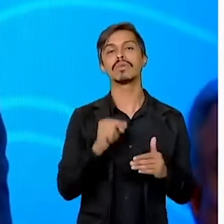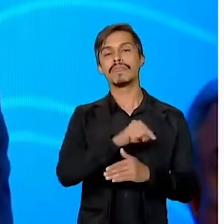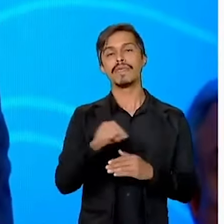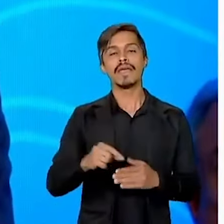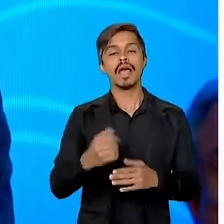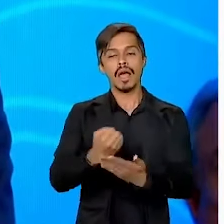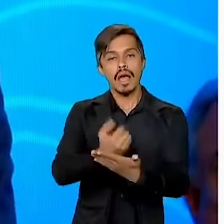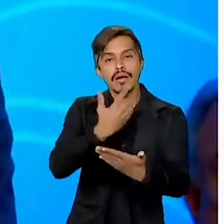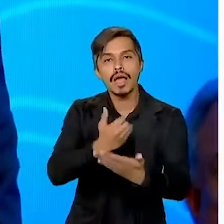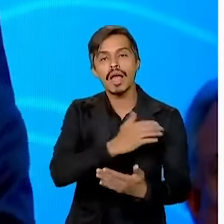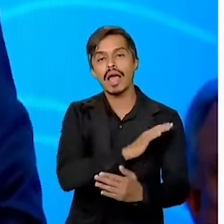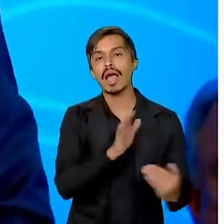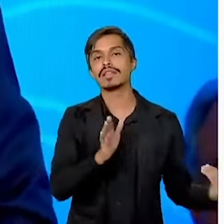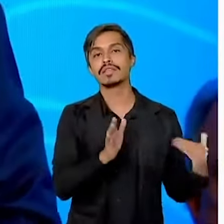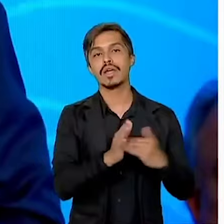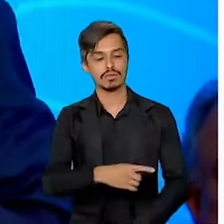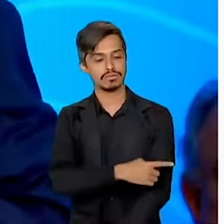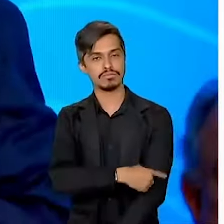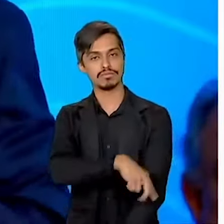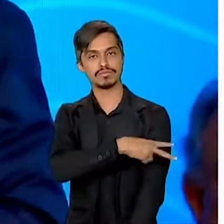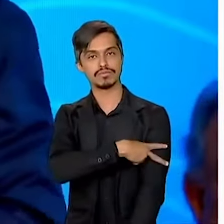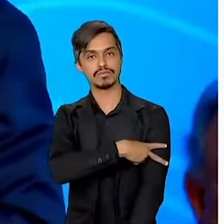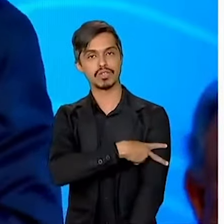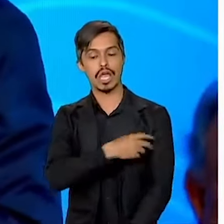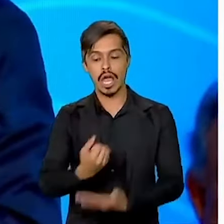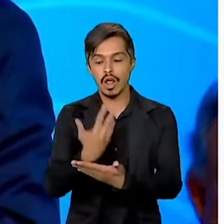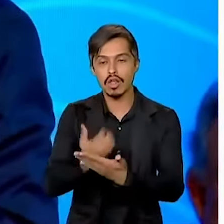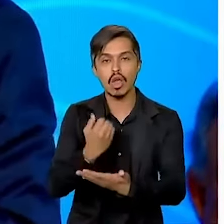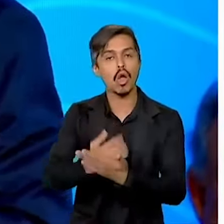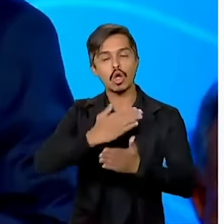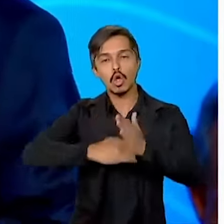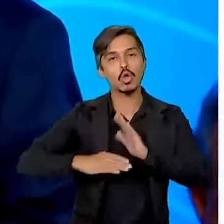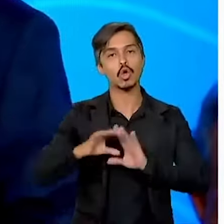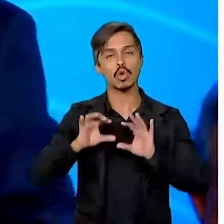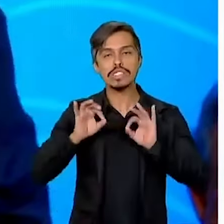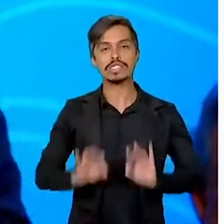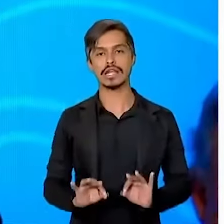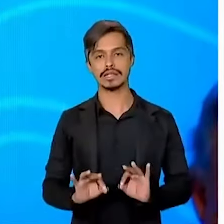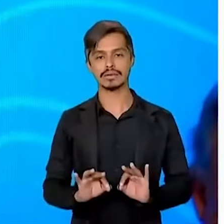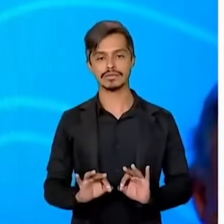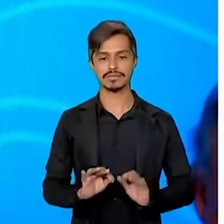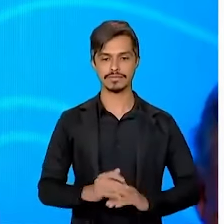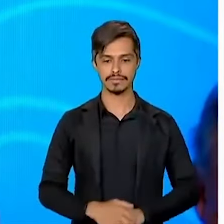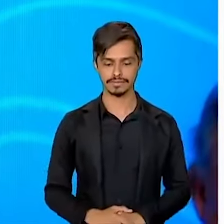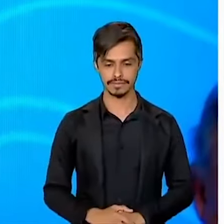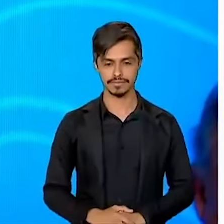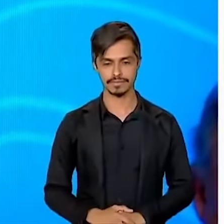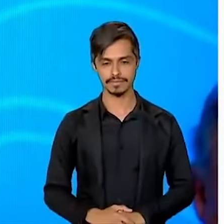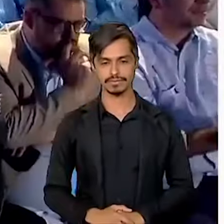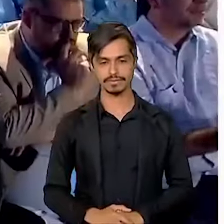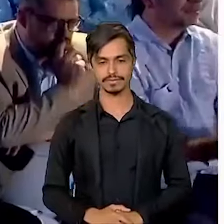ensino fundamental. Porque se não tiver, terá muito mais dificuldade.